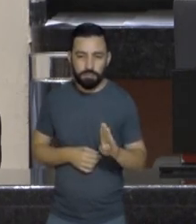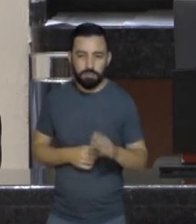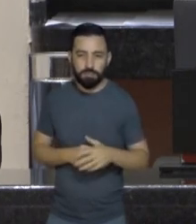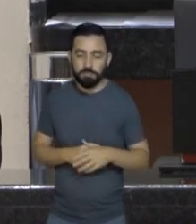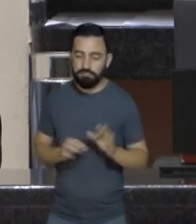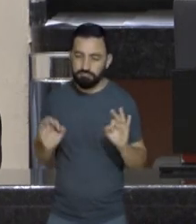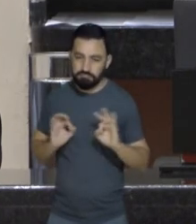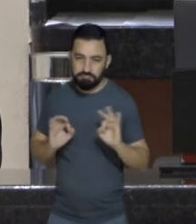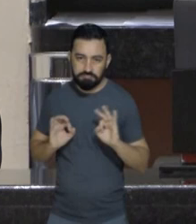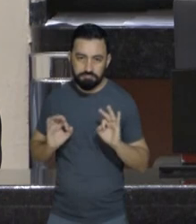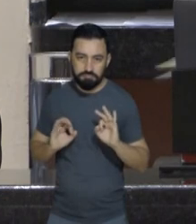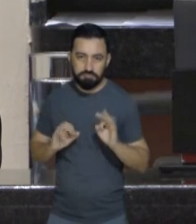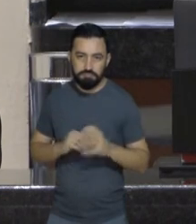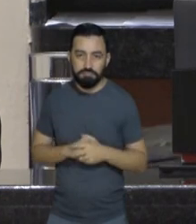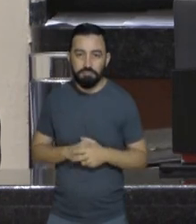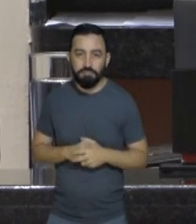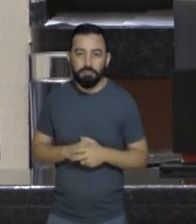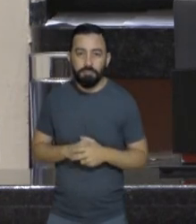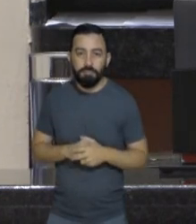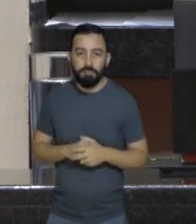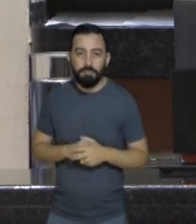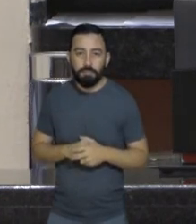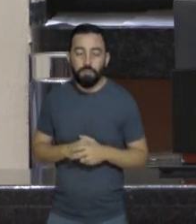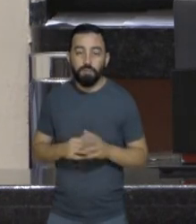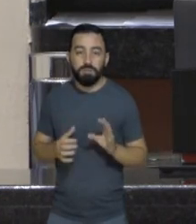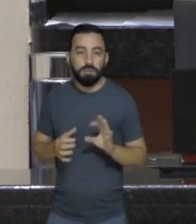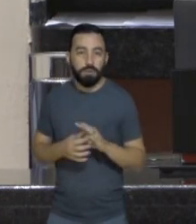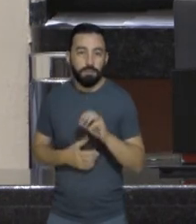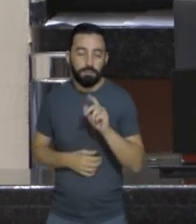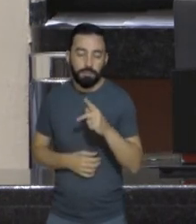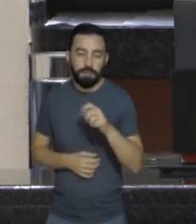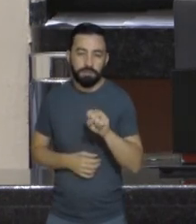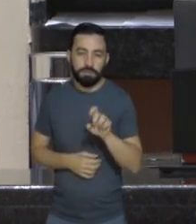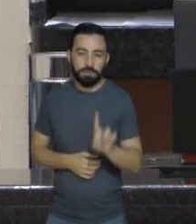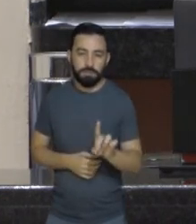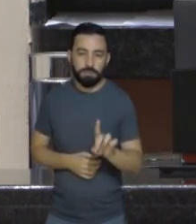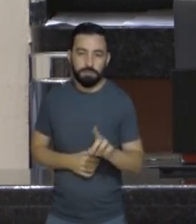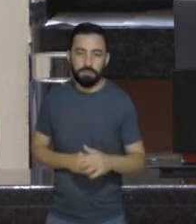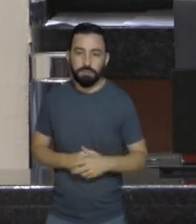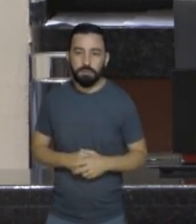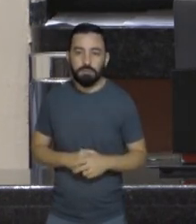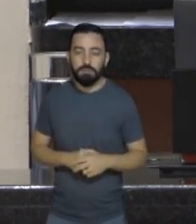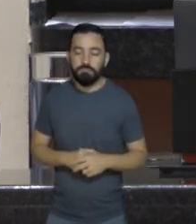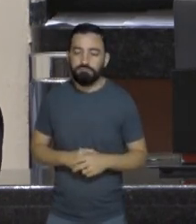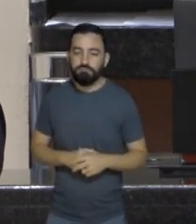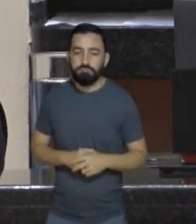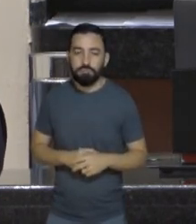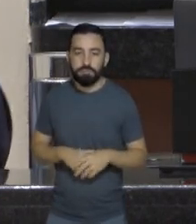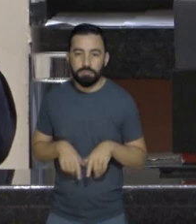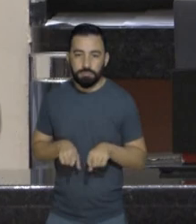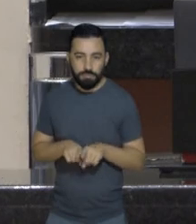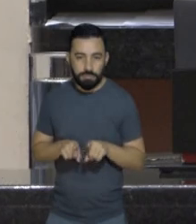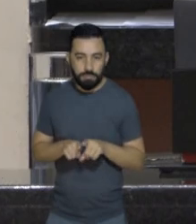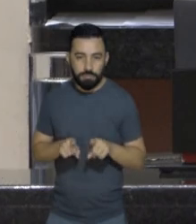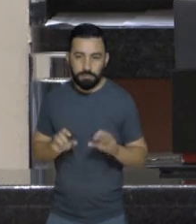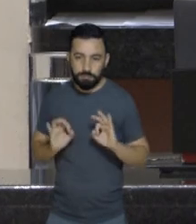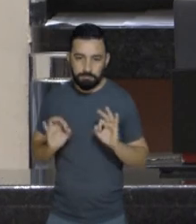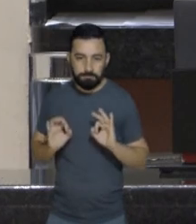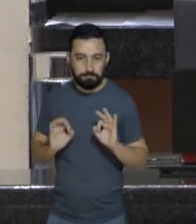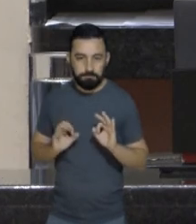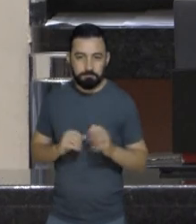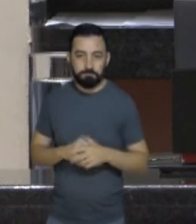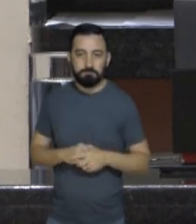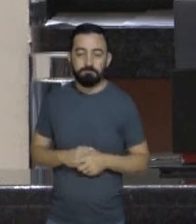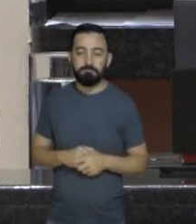Também não temos nenhum orador inscrito. E Bloco União e PSD. Da mesma forma, ninguém